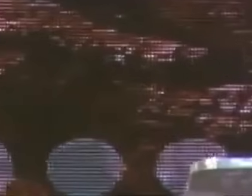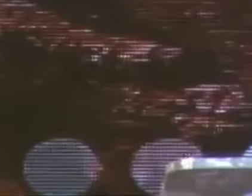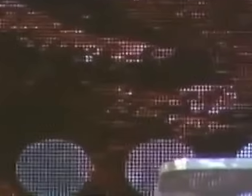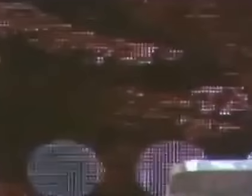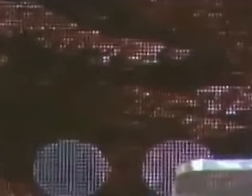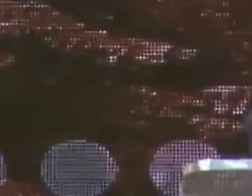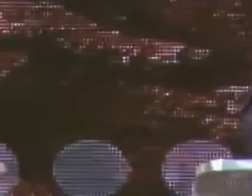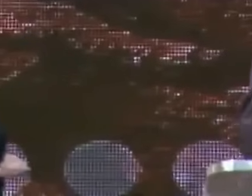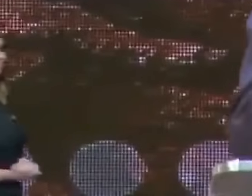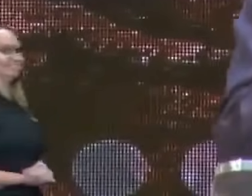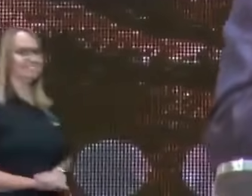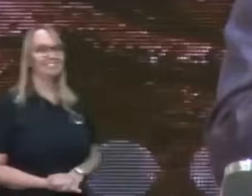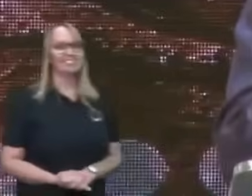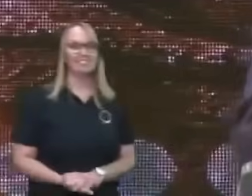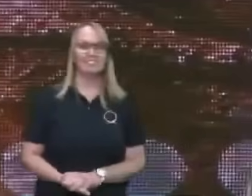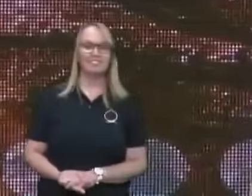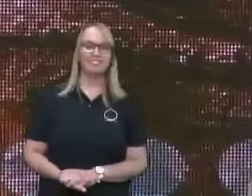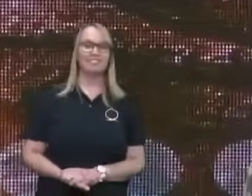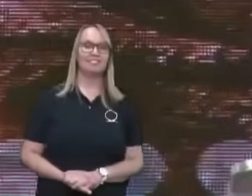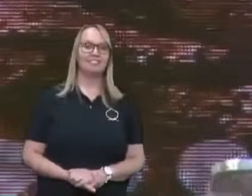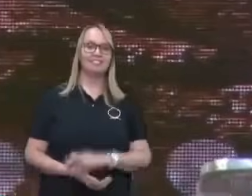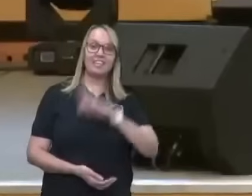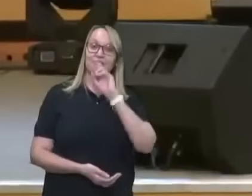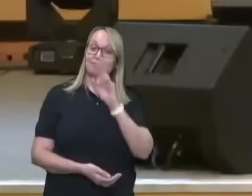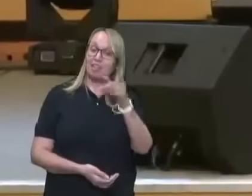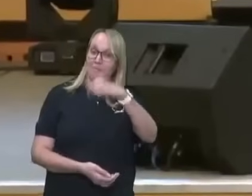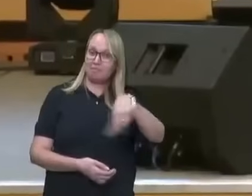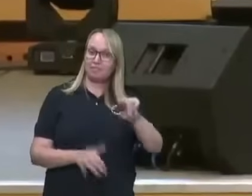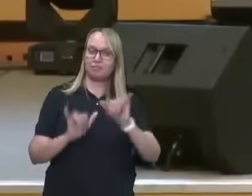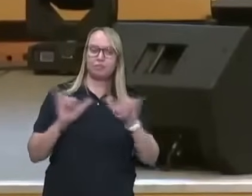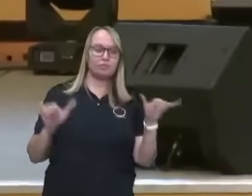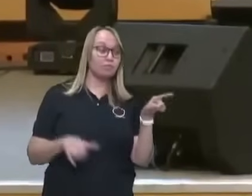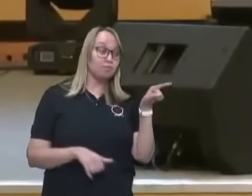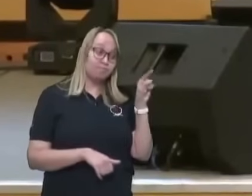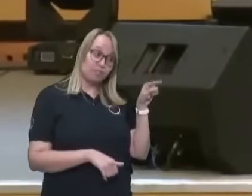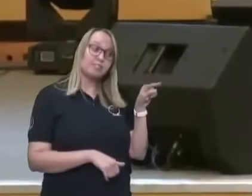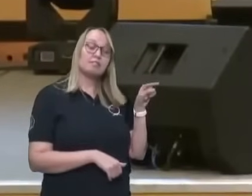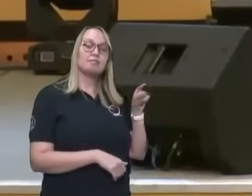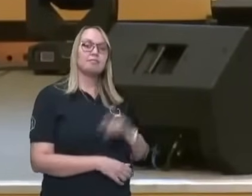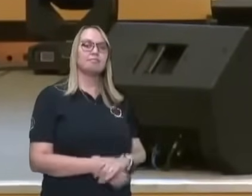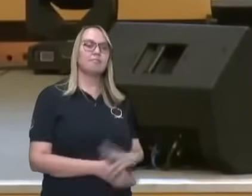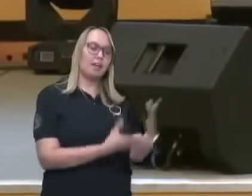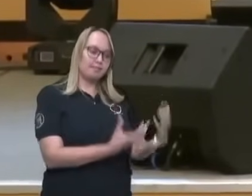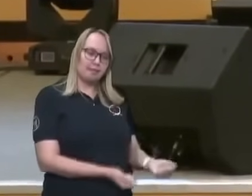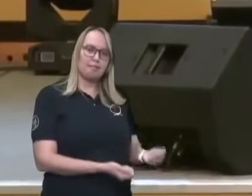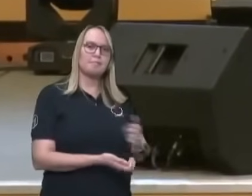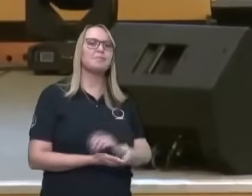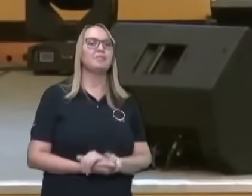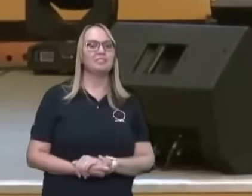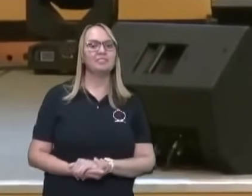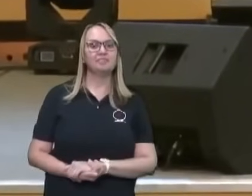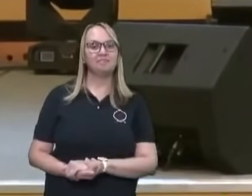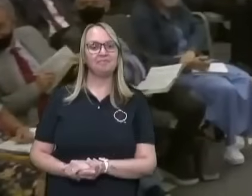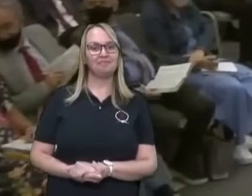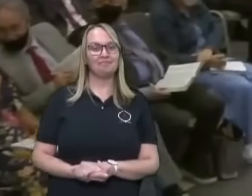Olha o resultado, isso é você, viu? Diga aí para o irmão aí, é você, é para você.